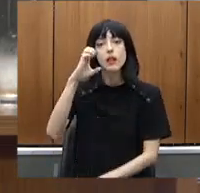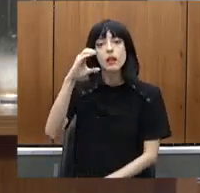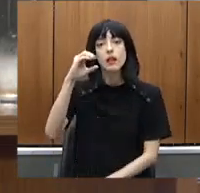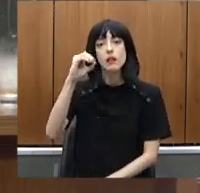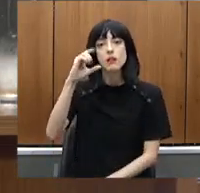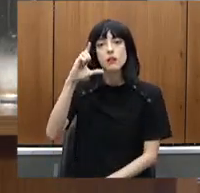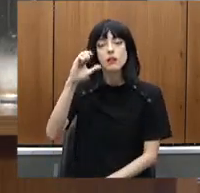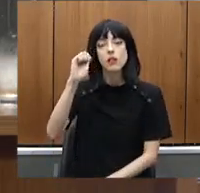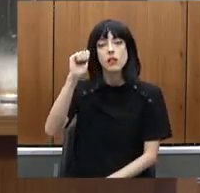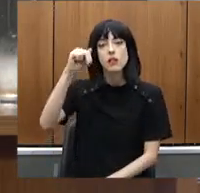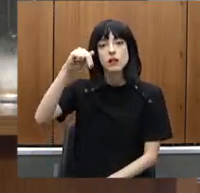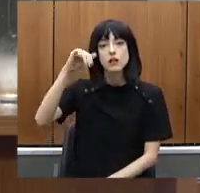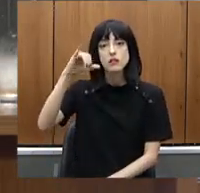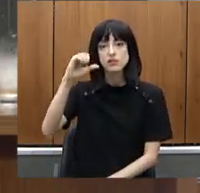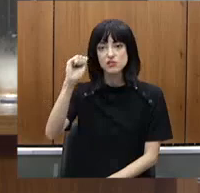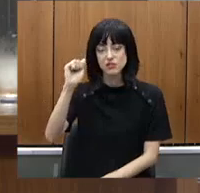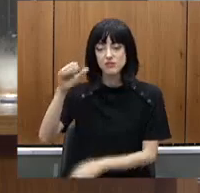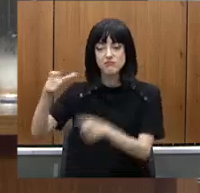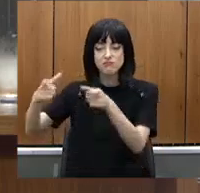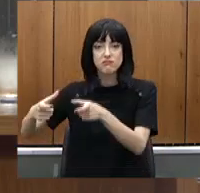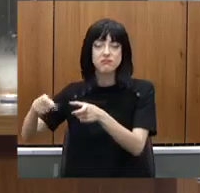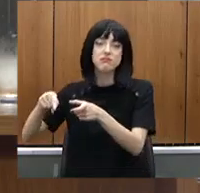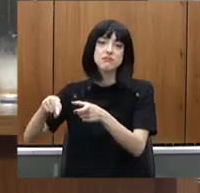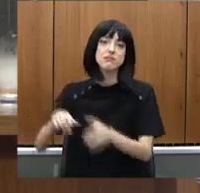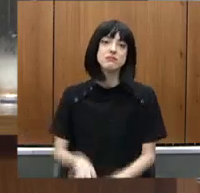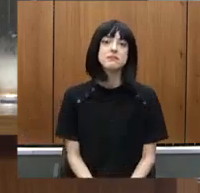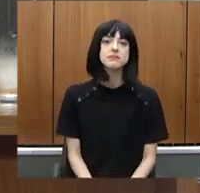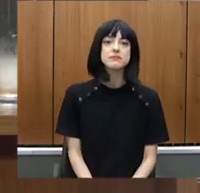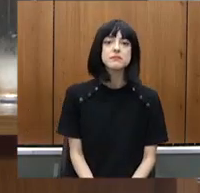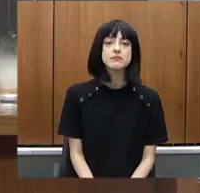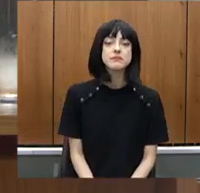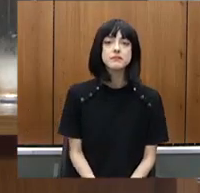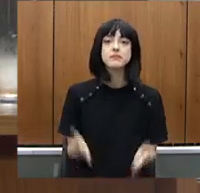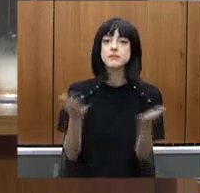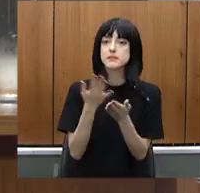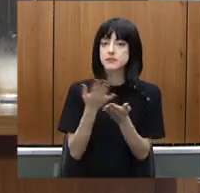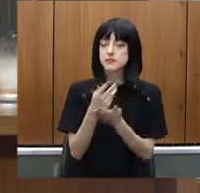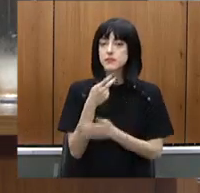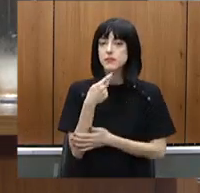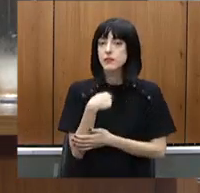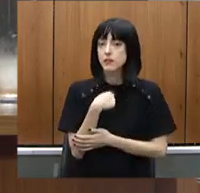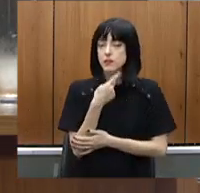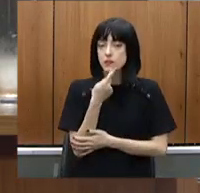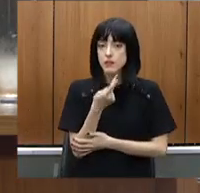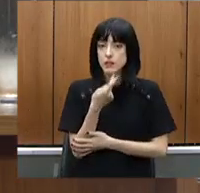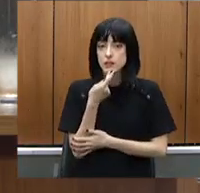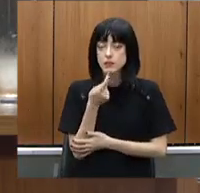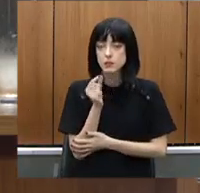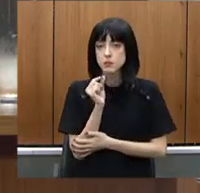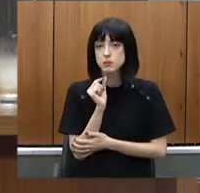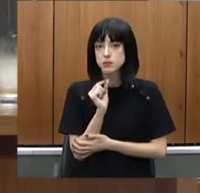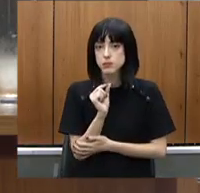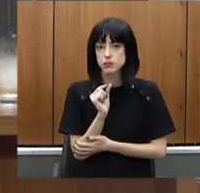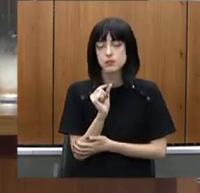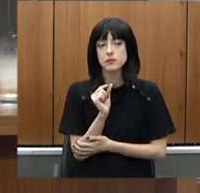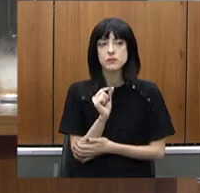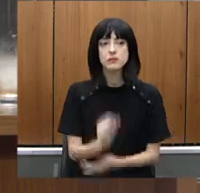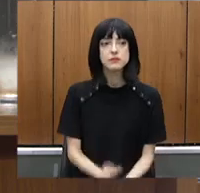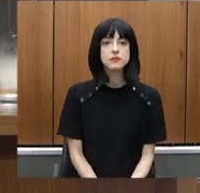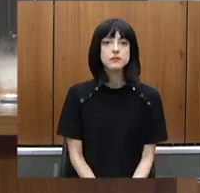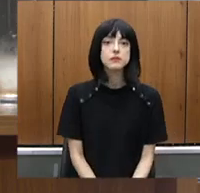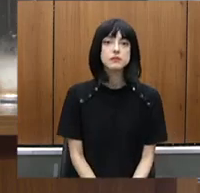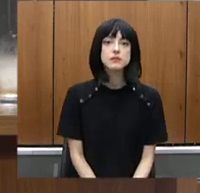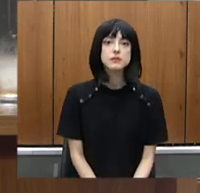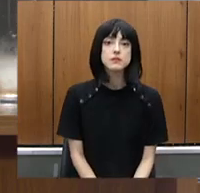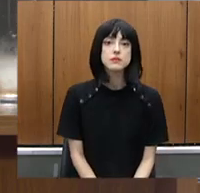nós queremos falar rapidamente aqui um pouco dos números da instituição e é interessante falar que a gente tem cerca